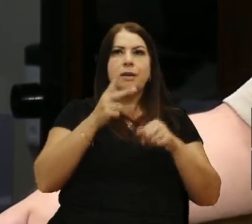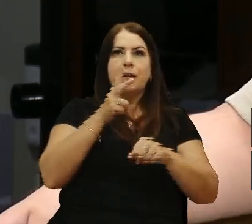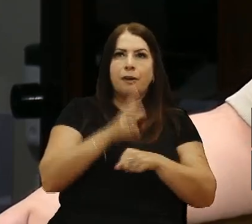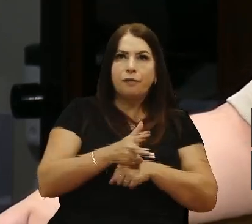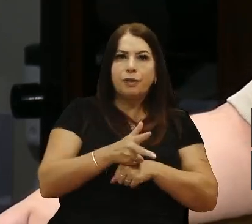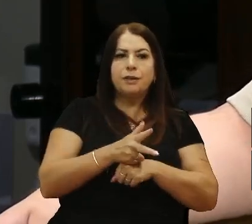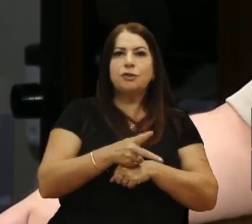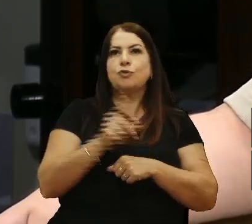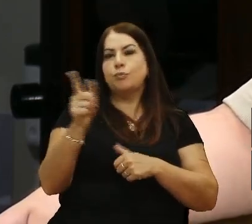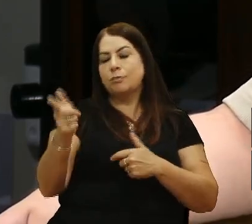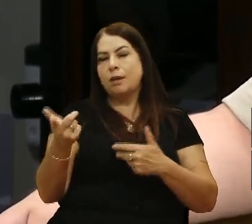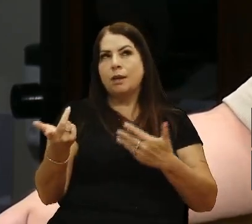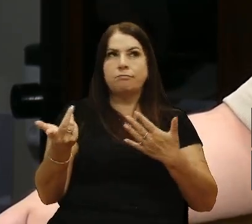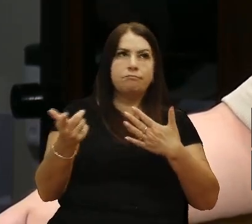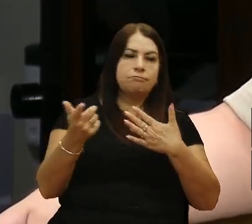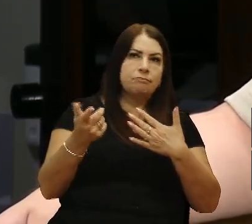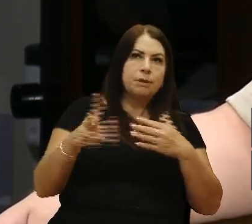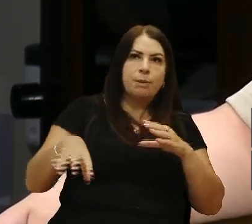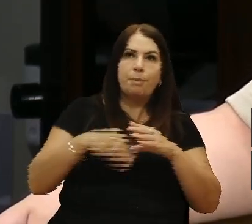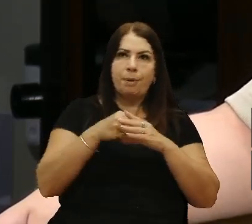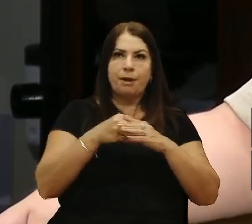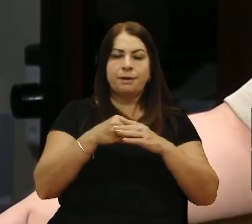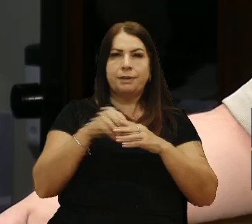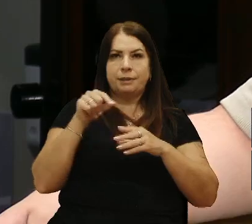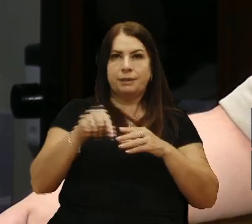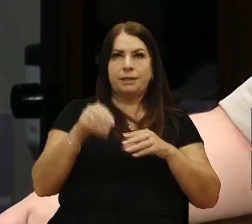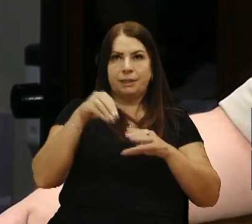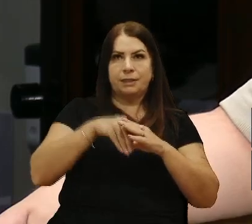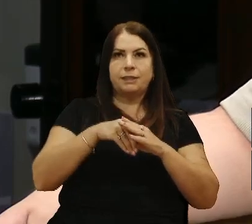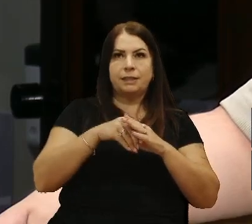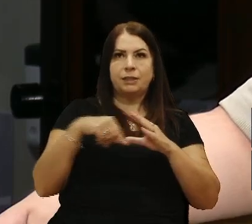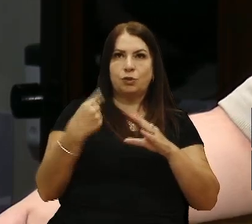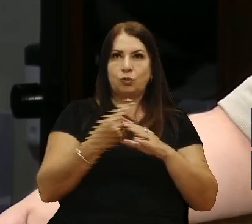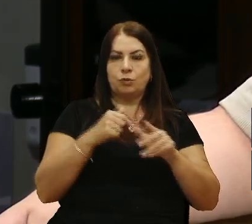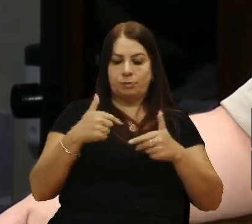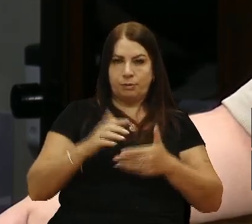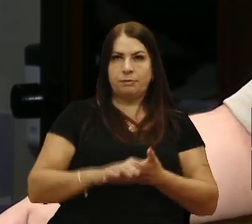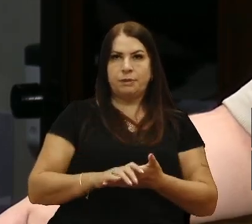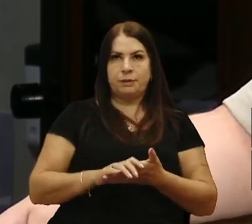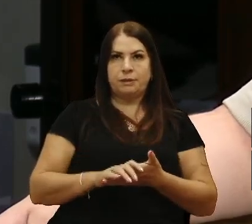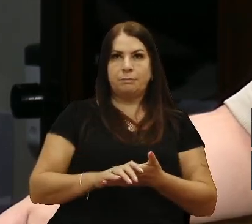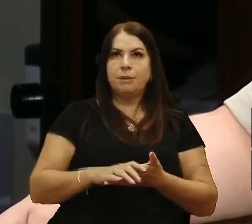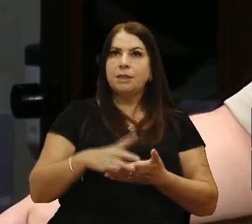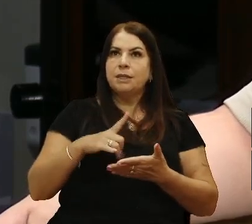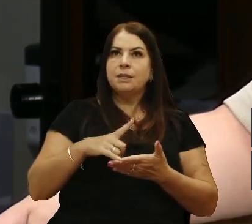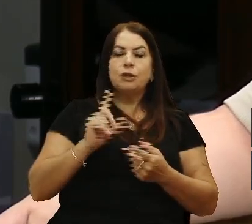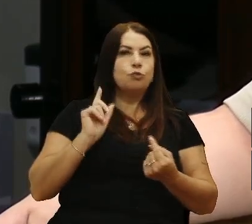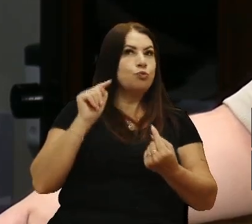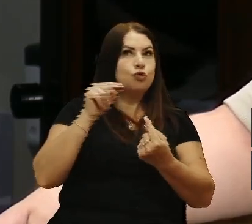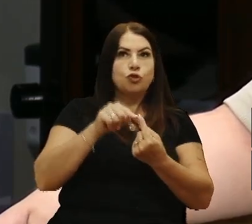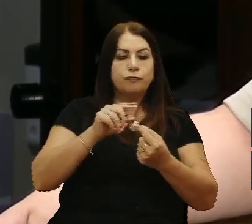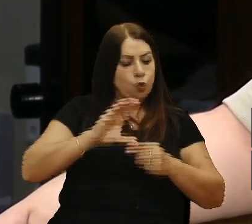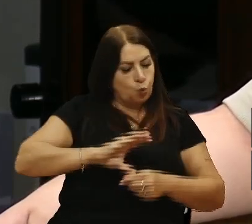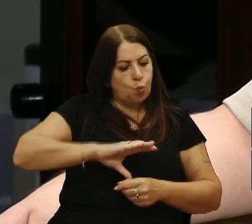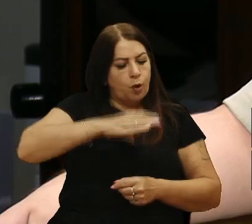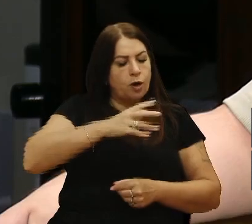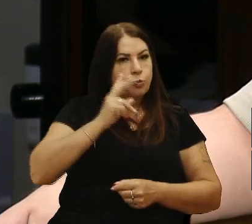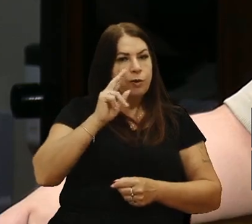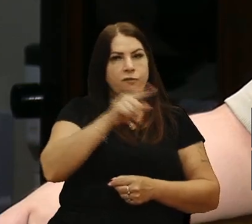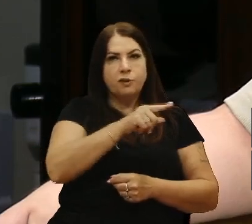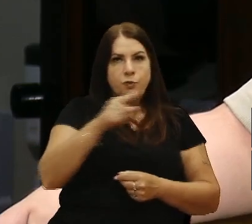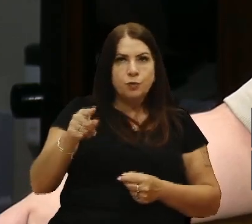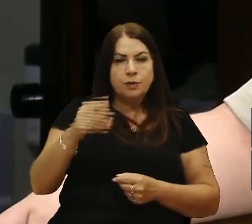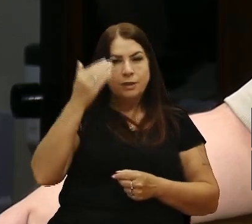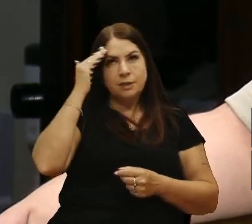tudo isso é parte da função parlamentar e está dentro do escopo da nossa atuação. Mas a gente tem que ser objetivo, a gente tem que ter coragem para encarar situações